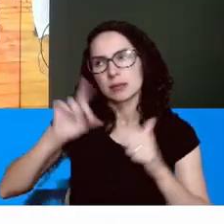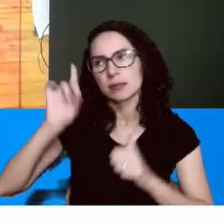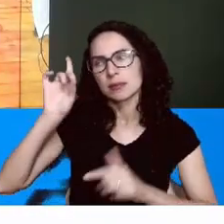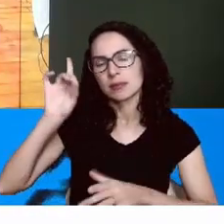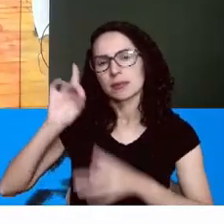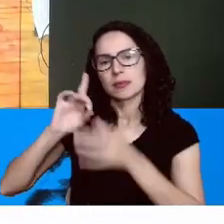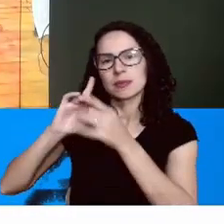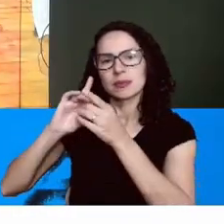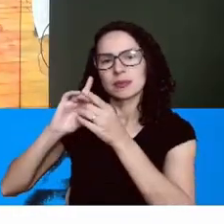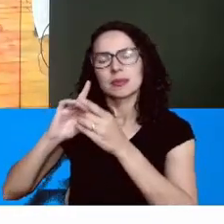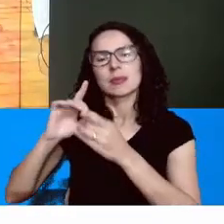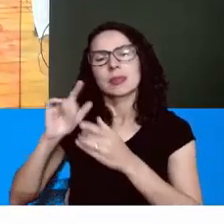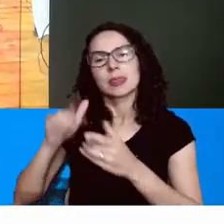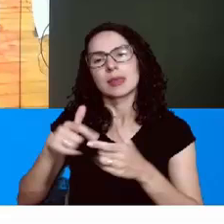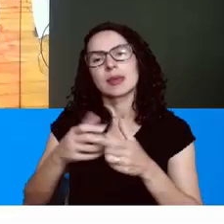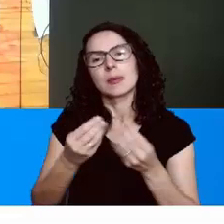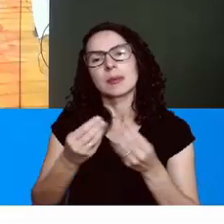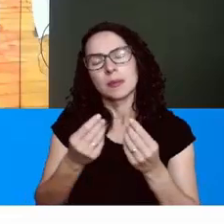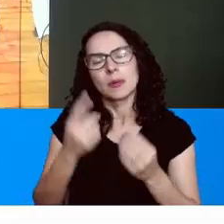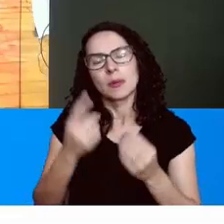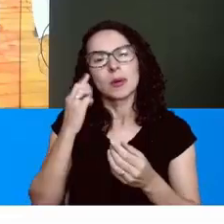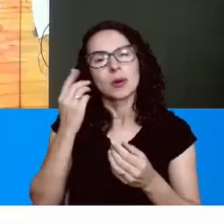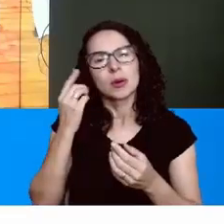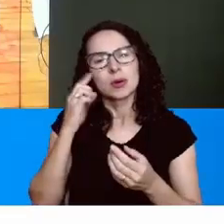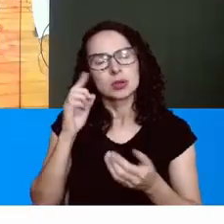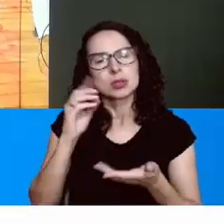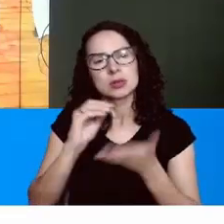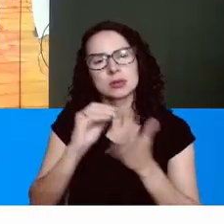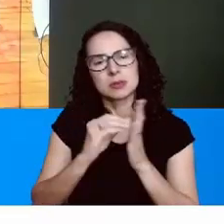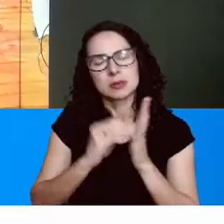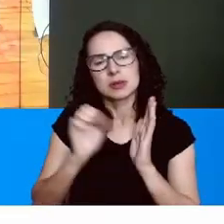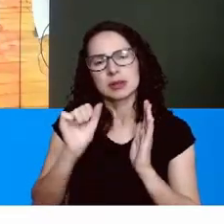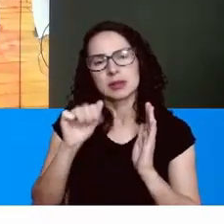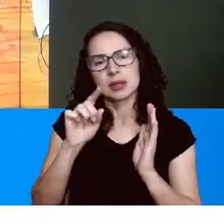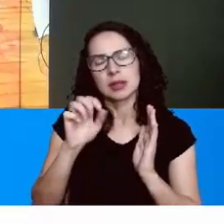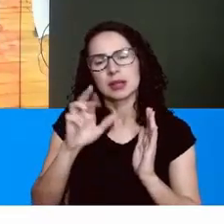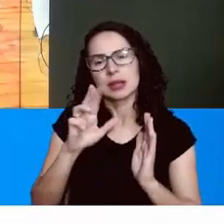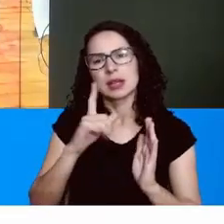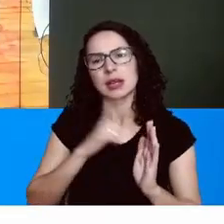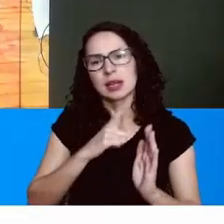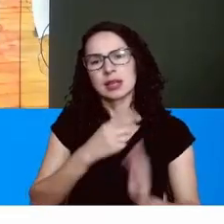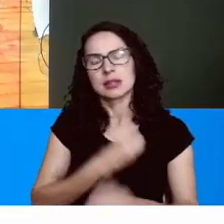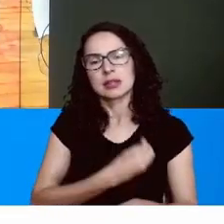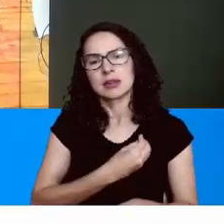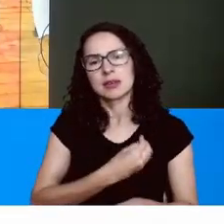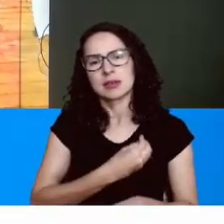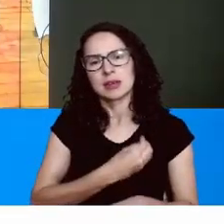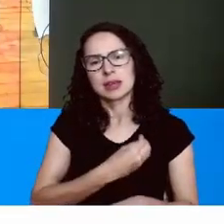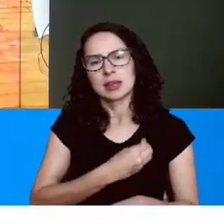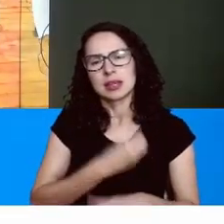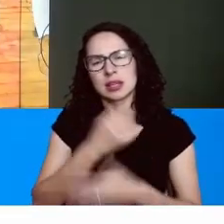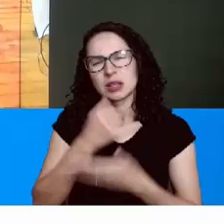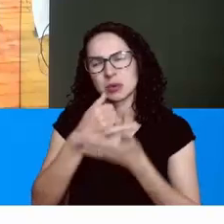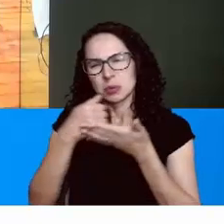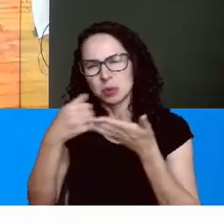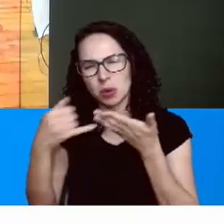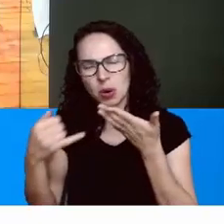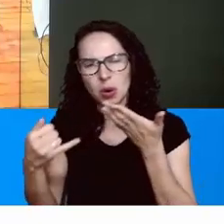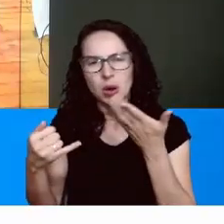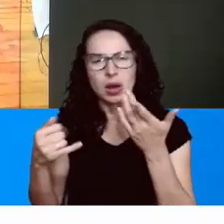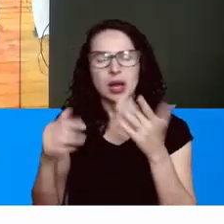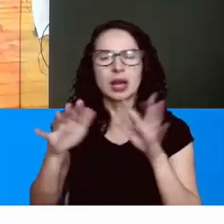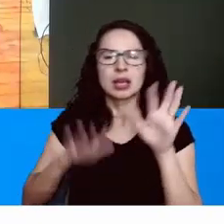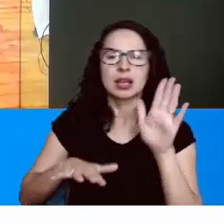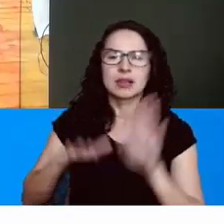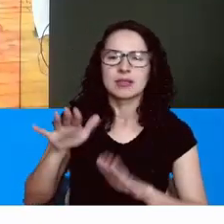Grande parte do diário de Sander foi escrita enquanto ele estava sob efeito de drogas e talvez, ao